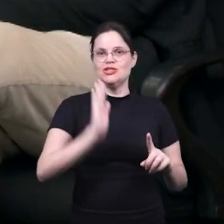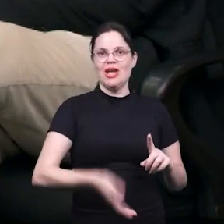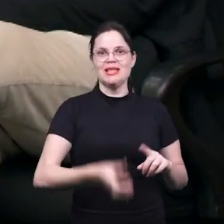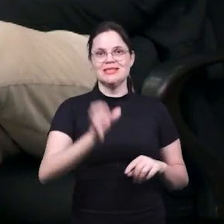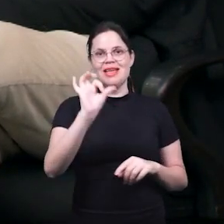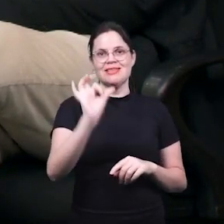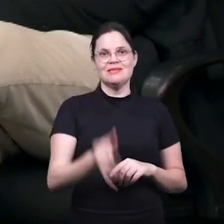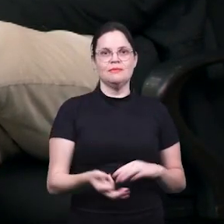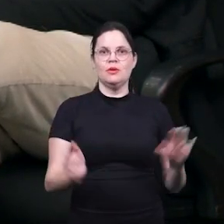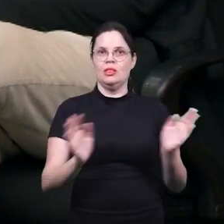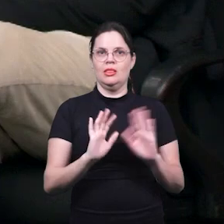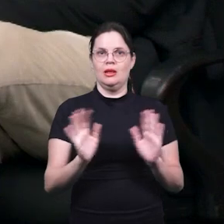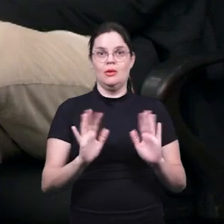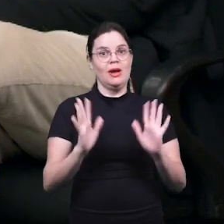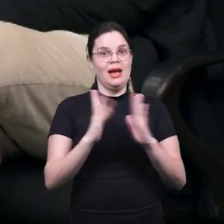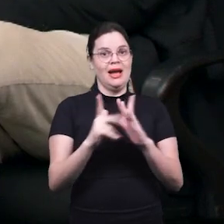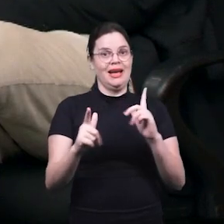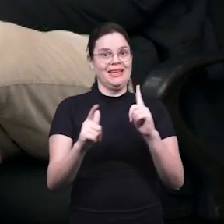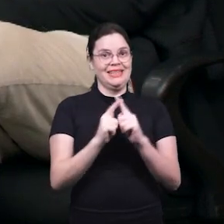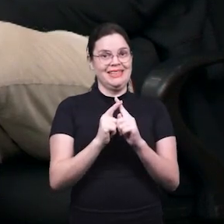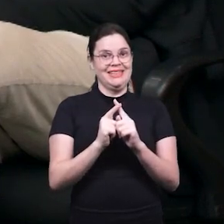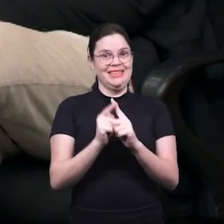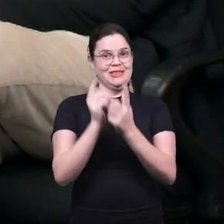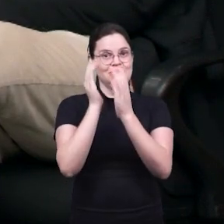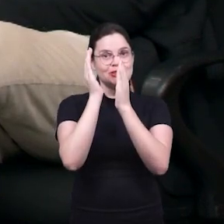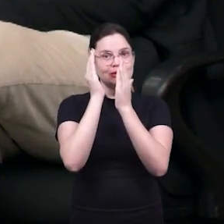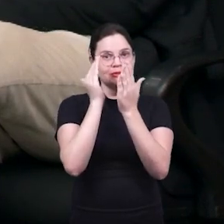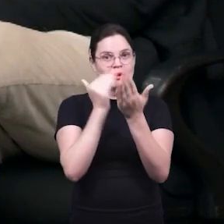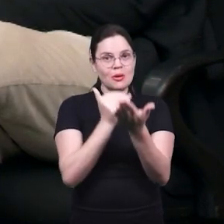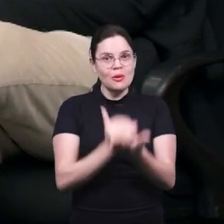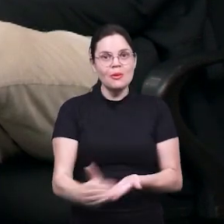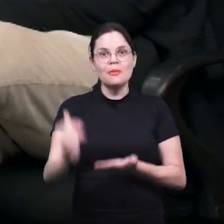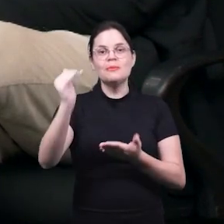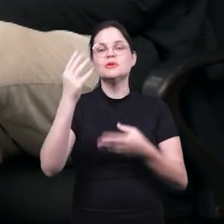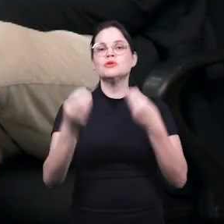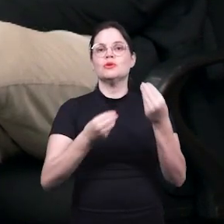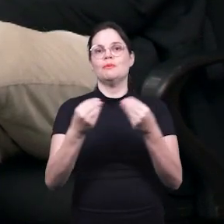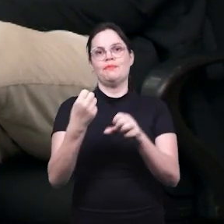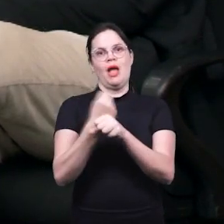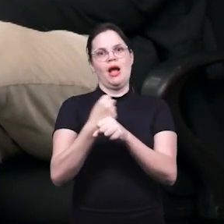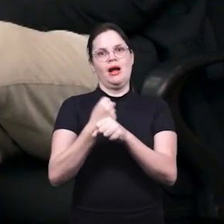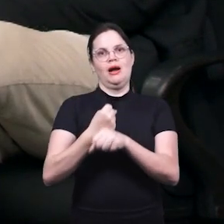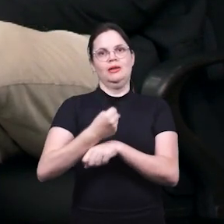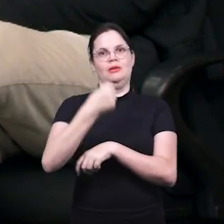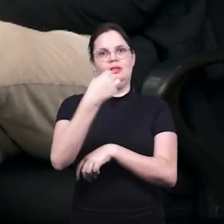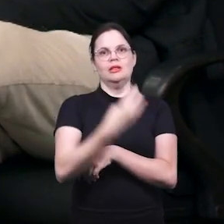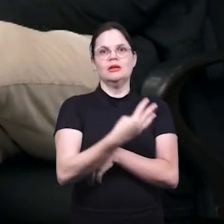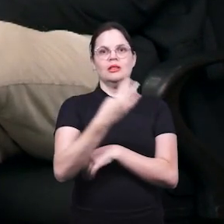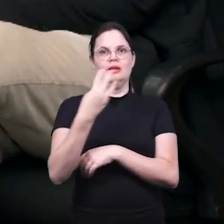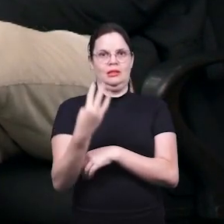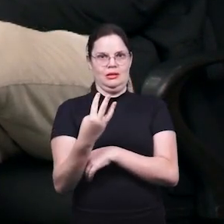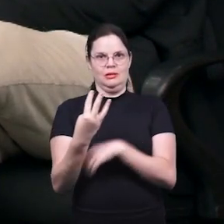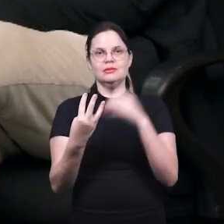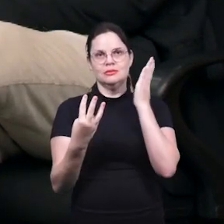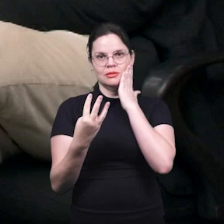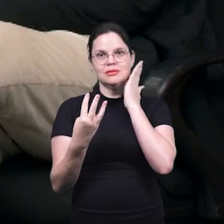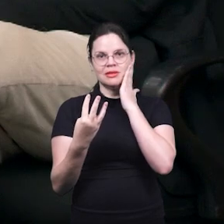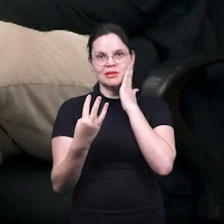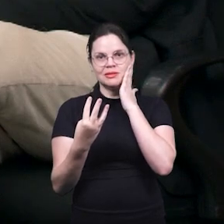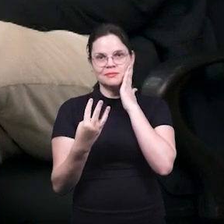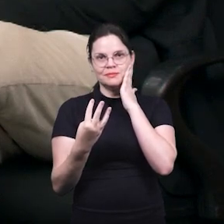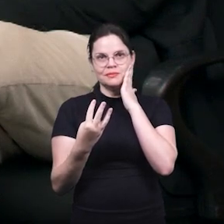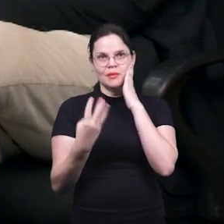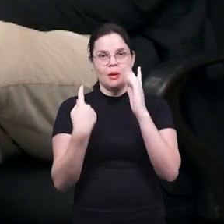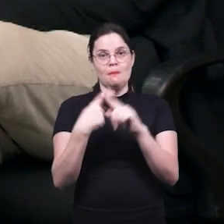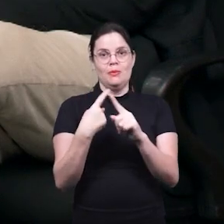no nascimento de Jesus, a igreja iniciou... No sacrifício. No sacrifício. Então, nos 30